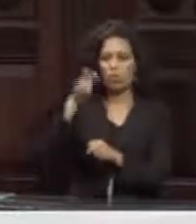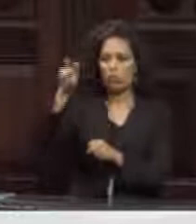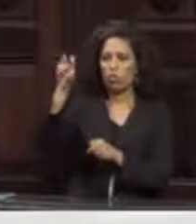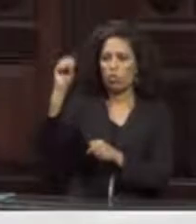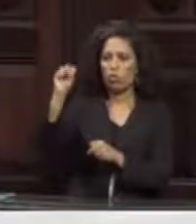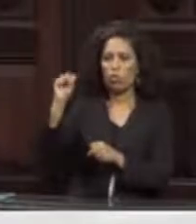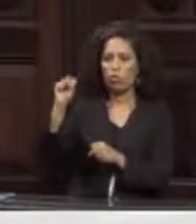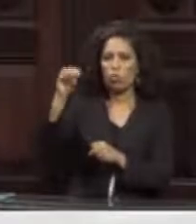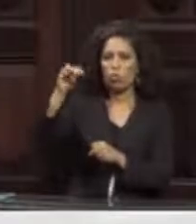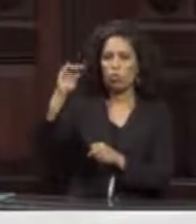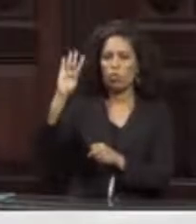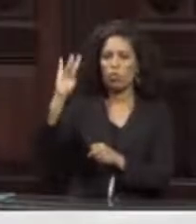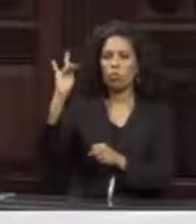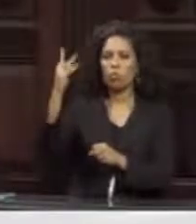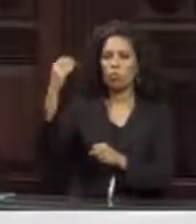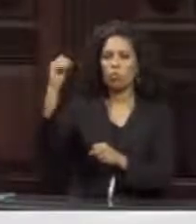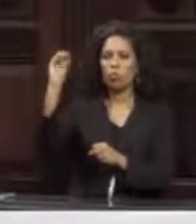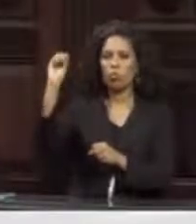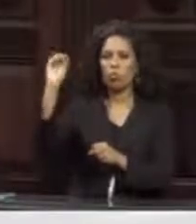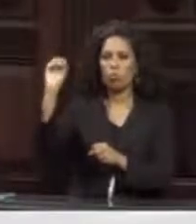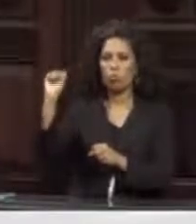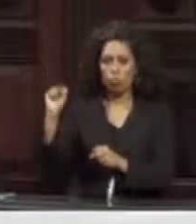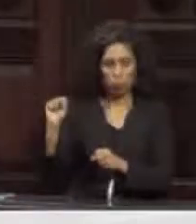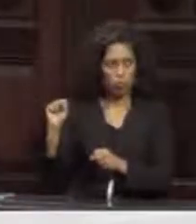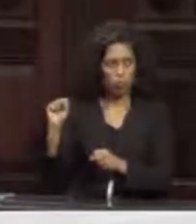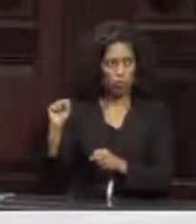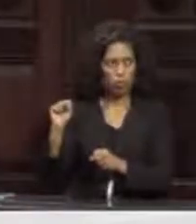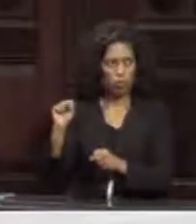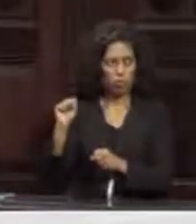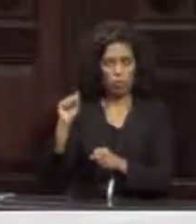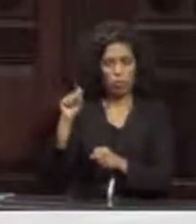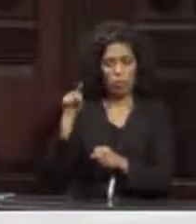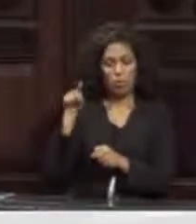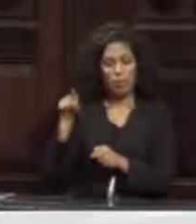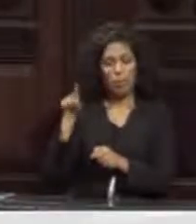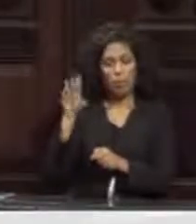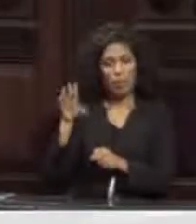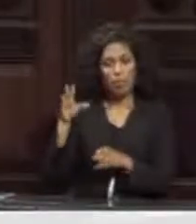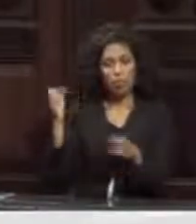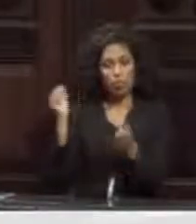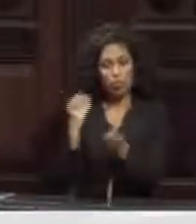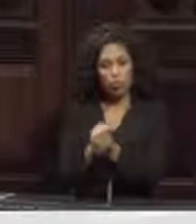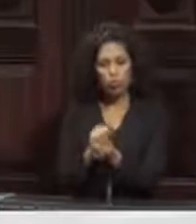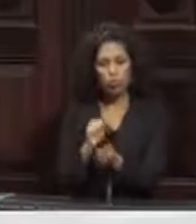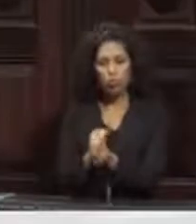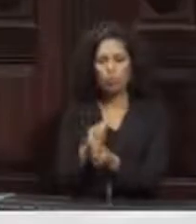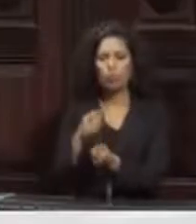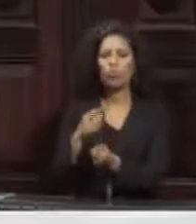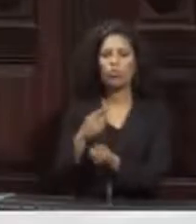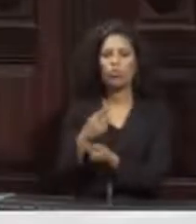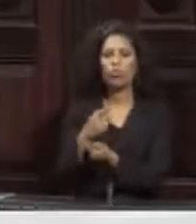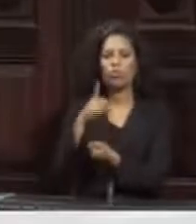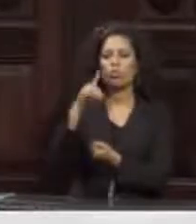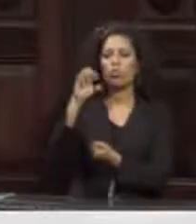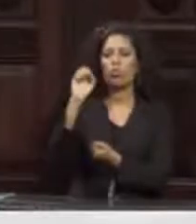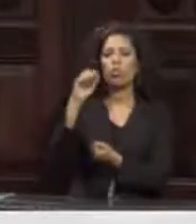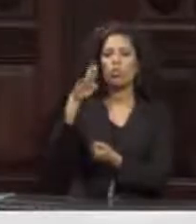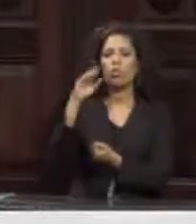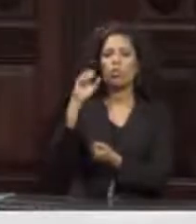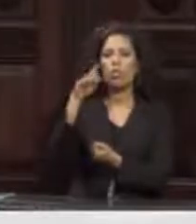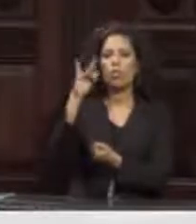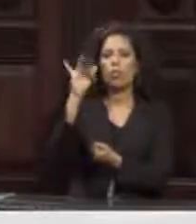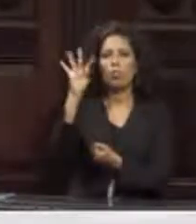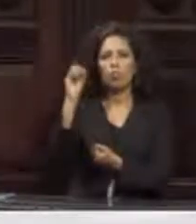bilhões, não estão incluídos aí aqueles débitos obrigatórios, né? Os repasses obrigatórios,